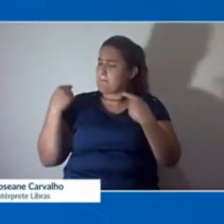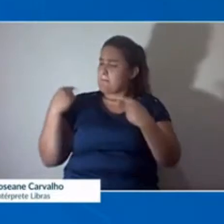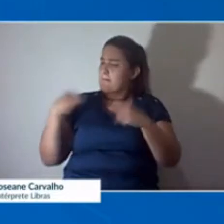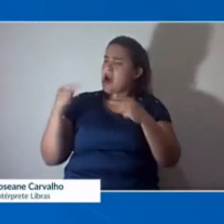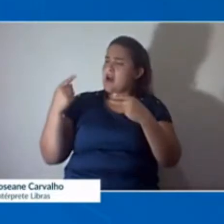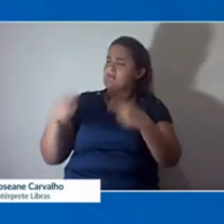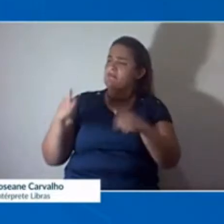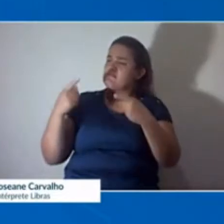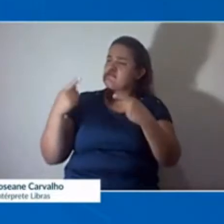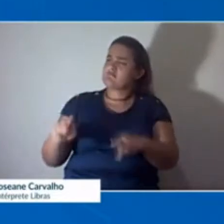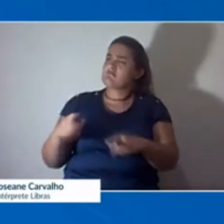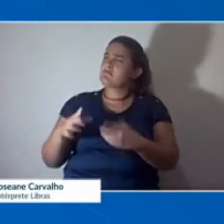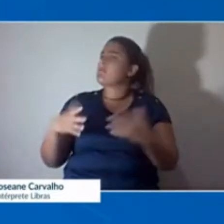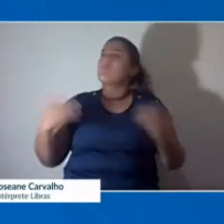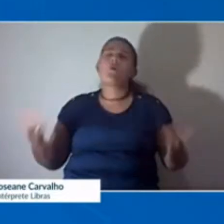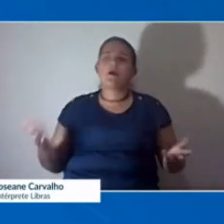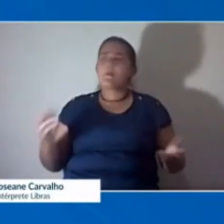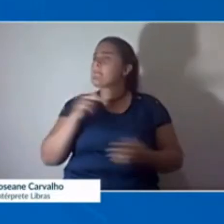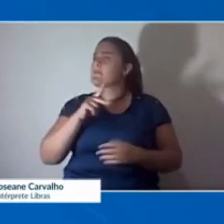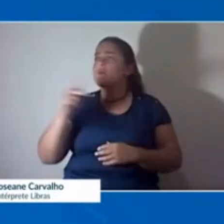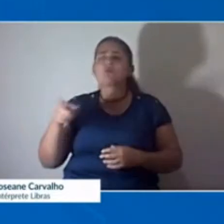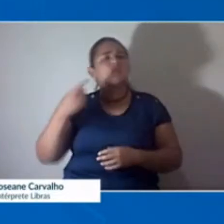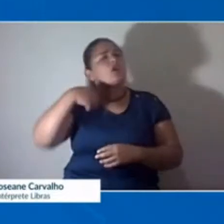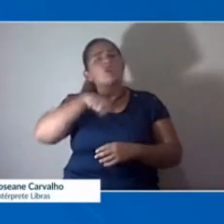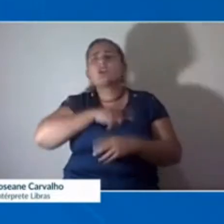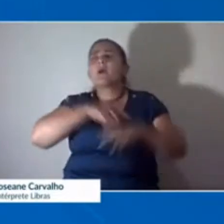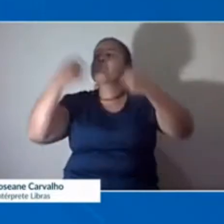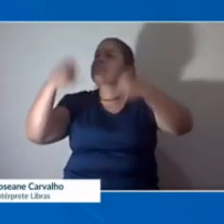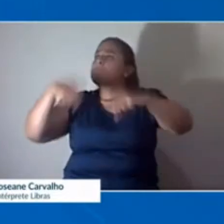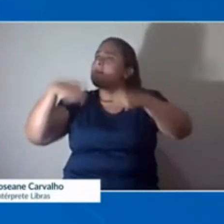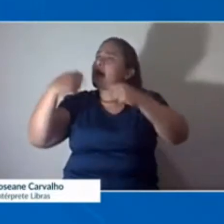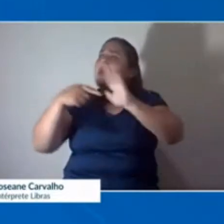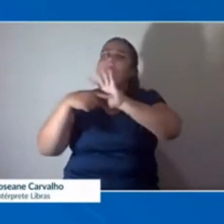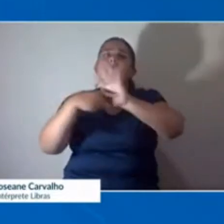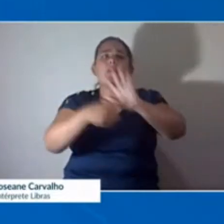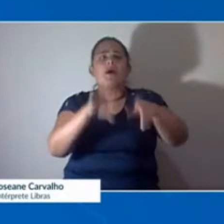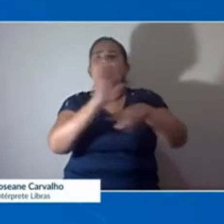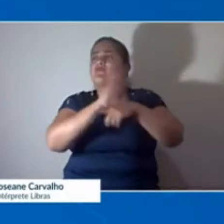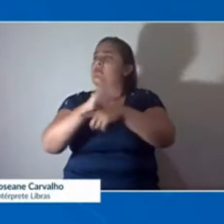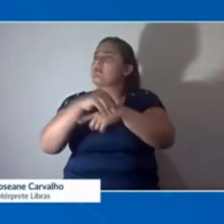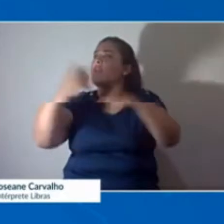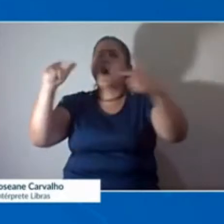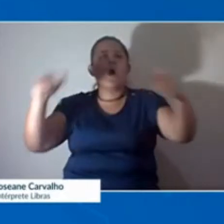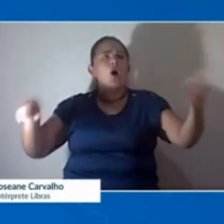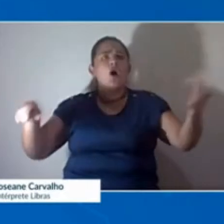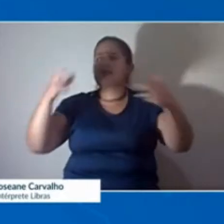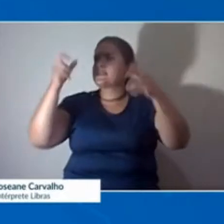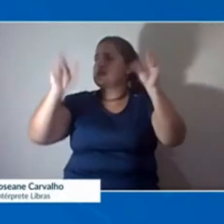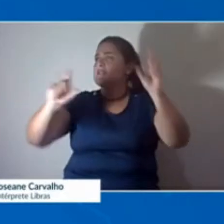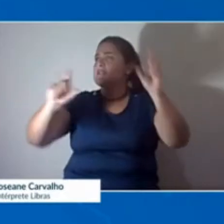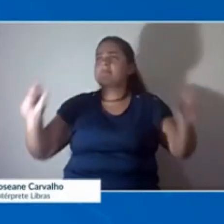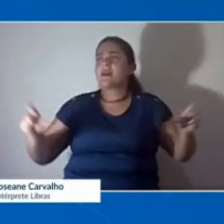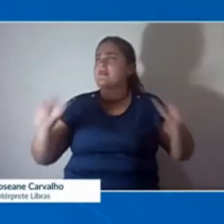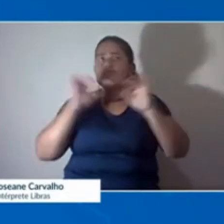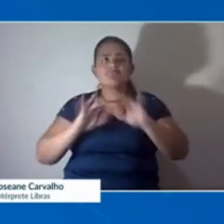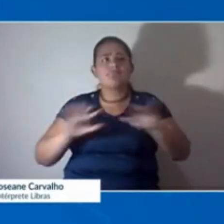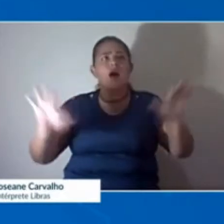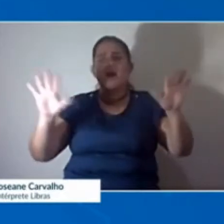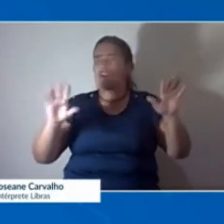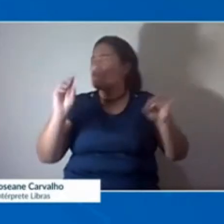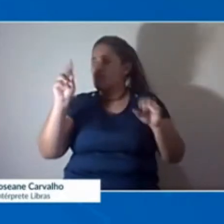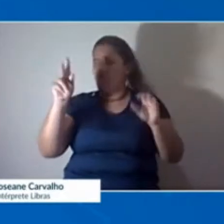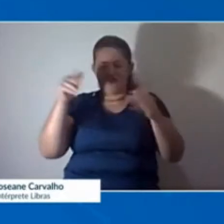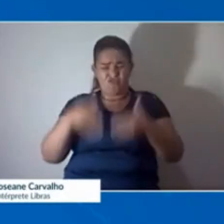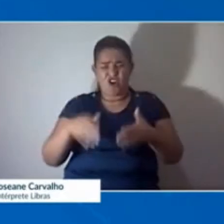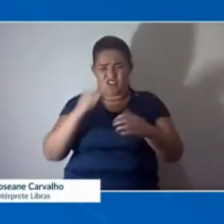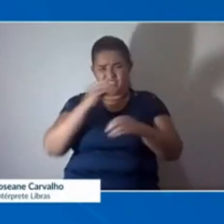puxa, professora, a gente precisa exibir esses filmes para outras pessoas, a gente tem que sair aqui do âmbito da universidade. Né? E